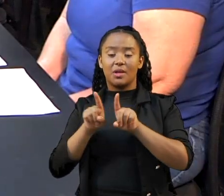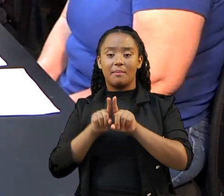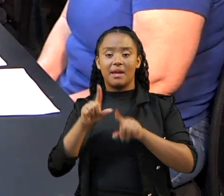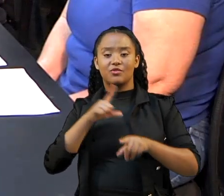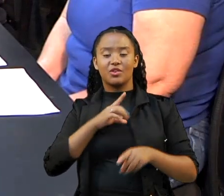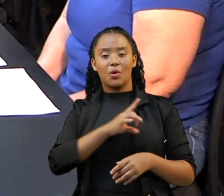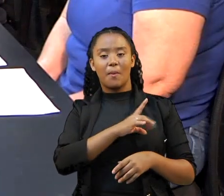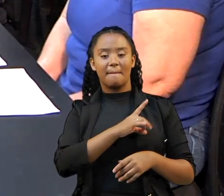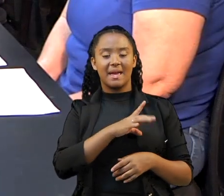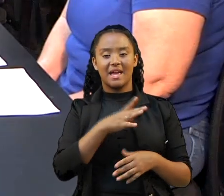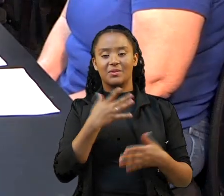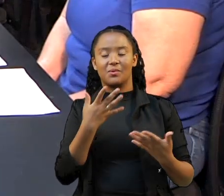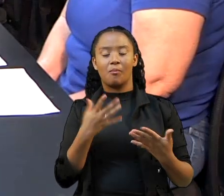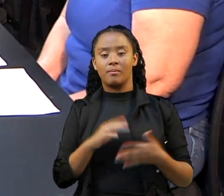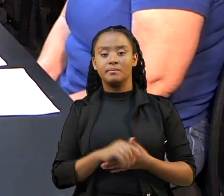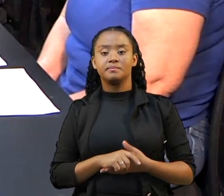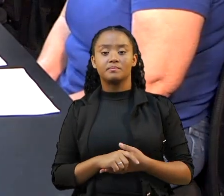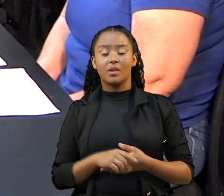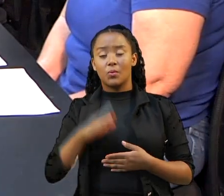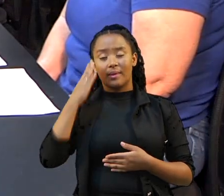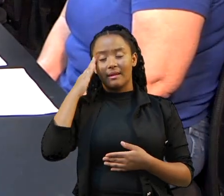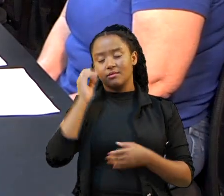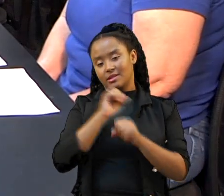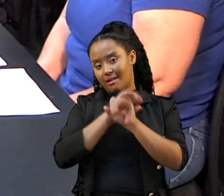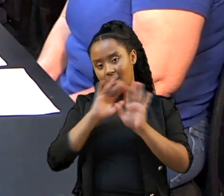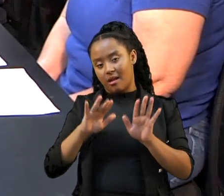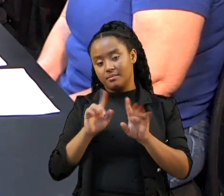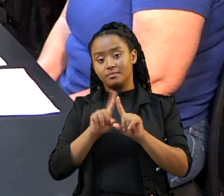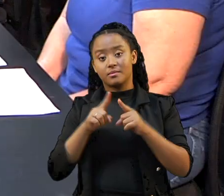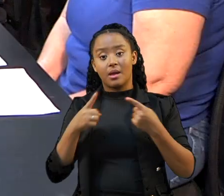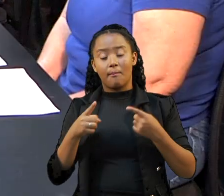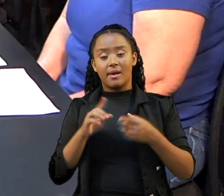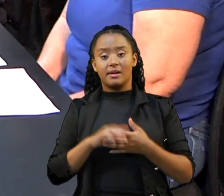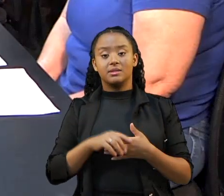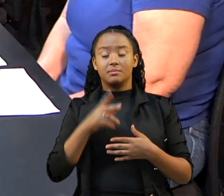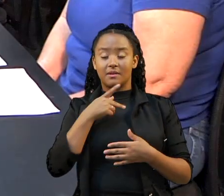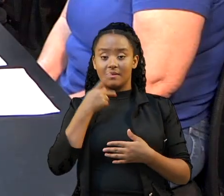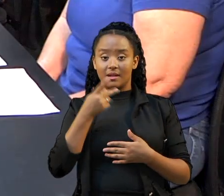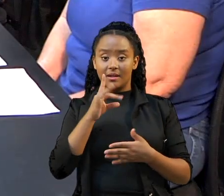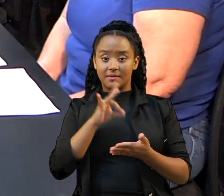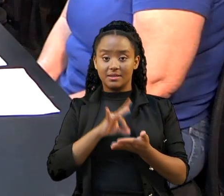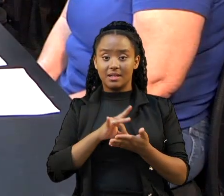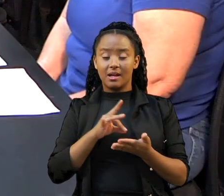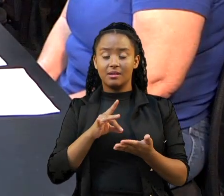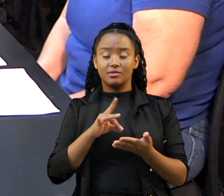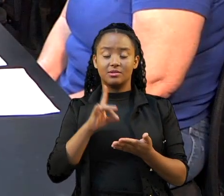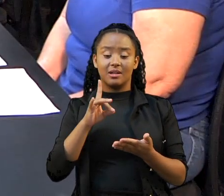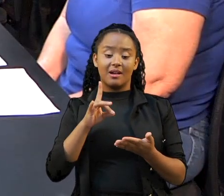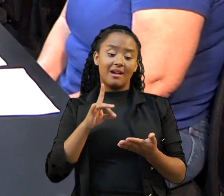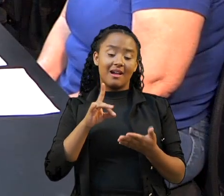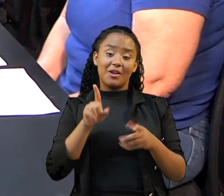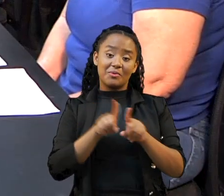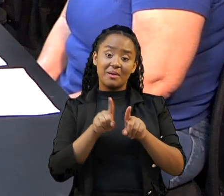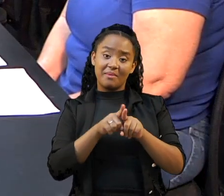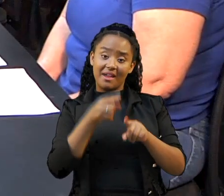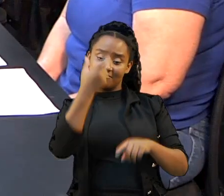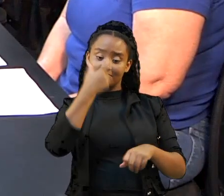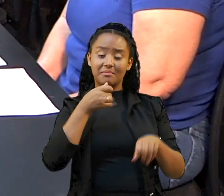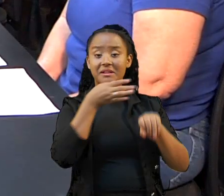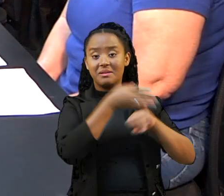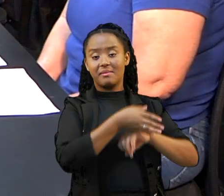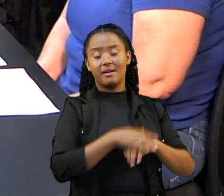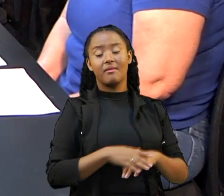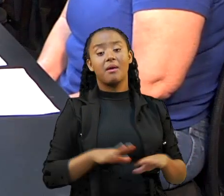apropriação cultural, eu não entendia muito bem, né? Só que, na verdade, me pertence. Aí ela me convidou para ir mais lá